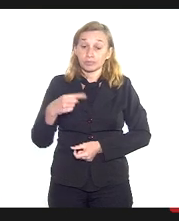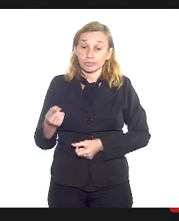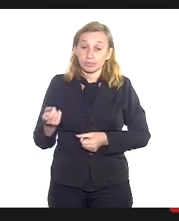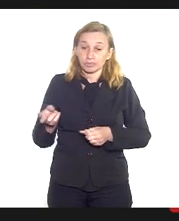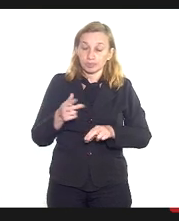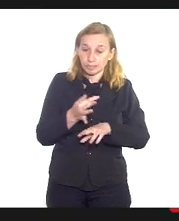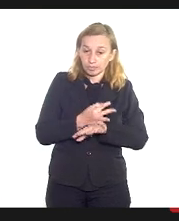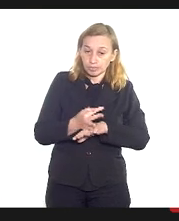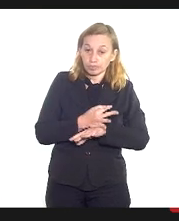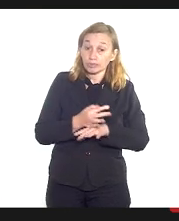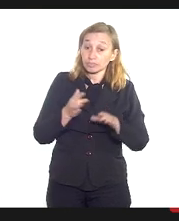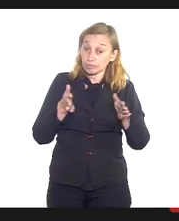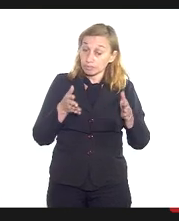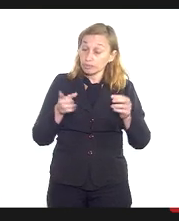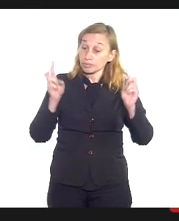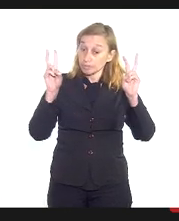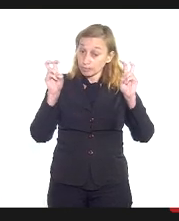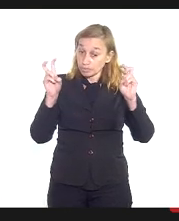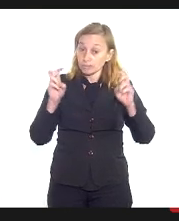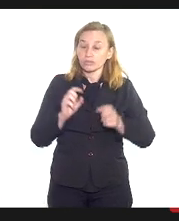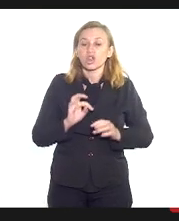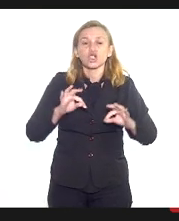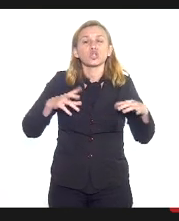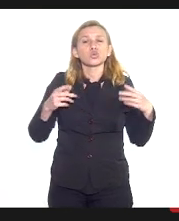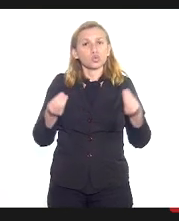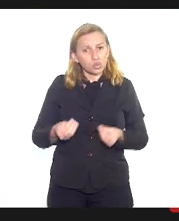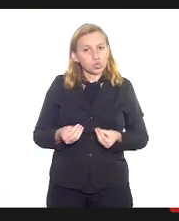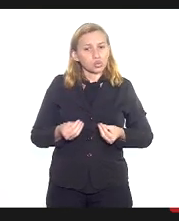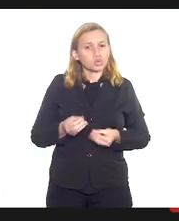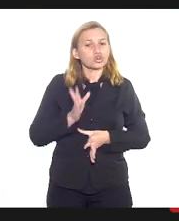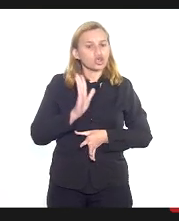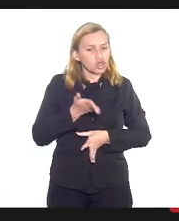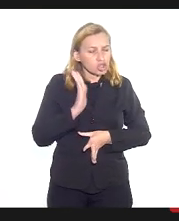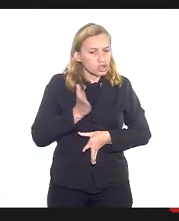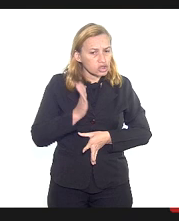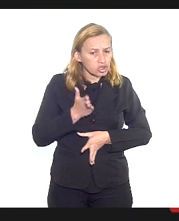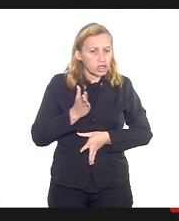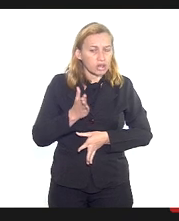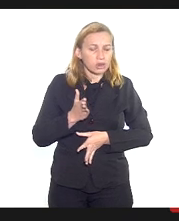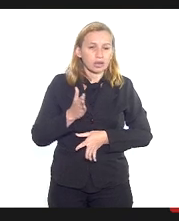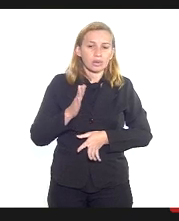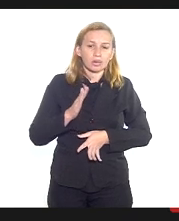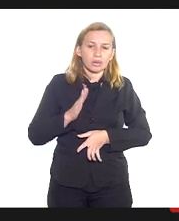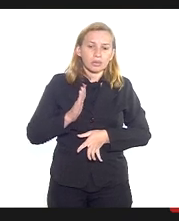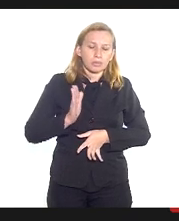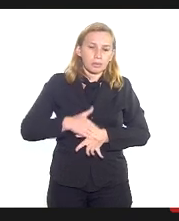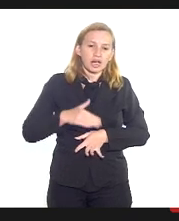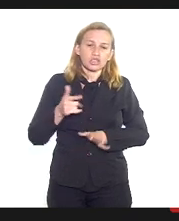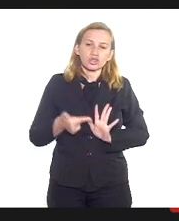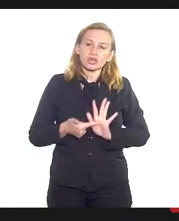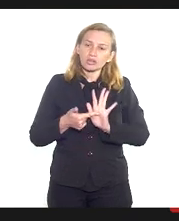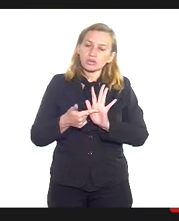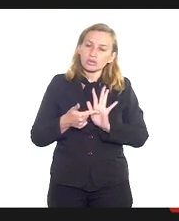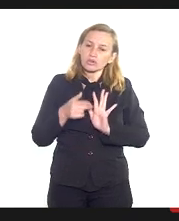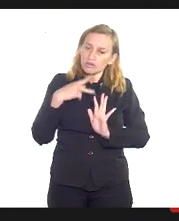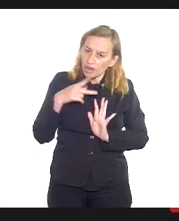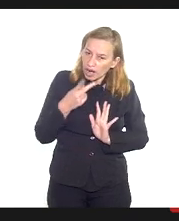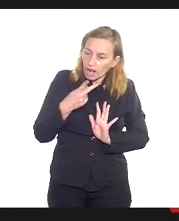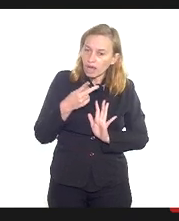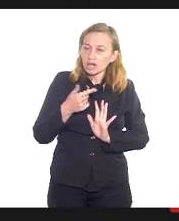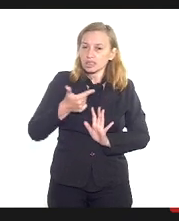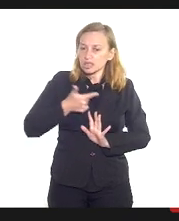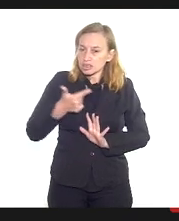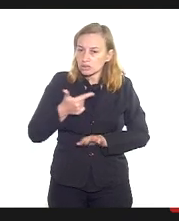esse tema, porque tudo aquilo que já está mais do que recorrido em